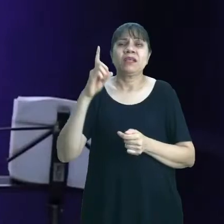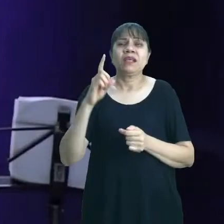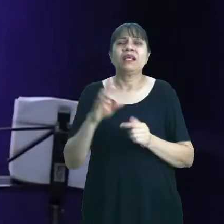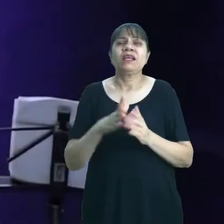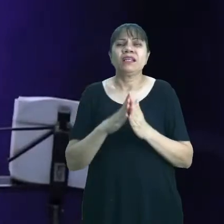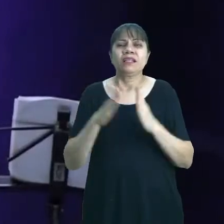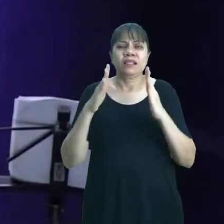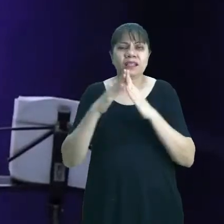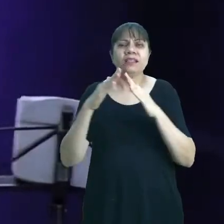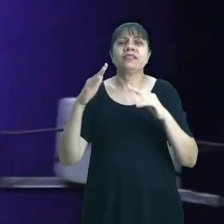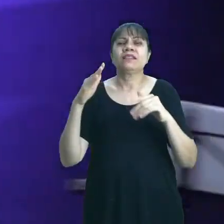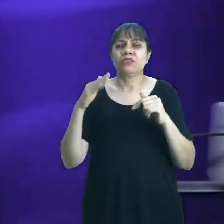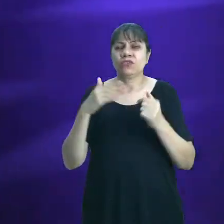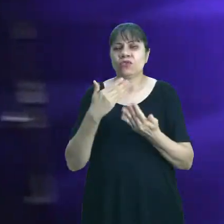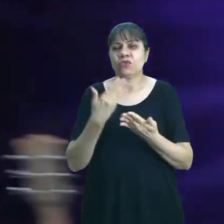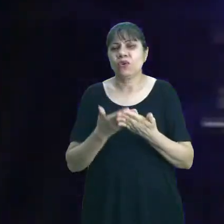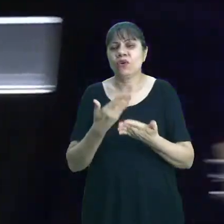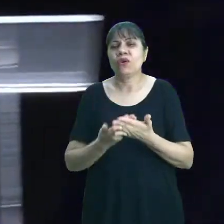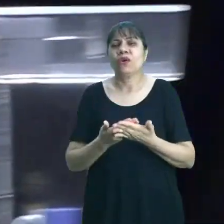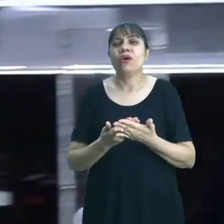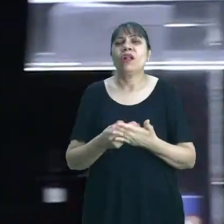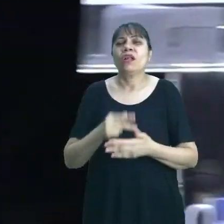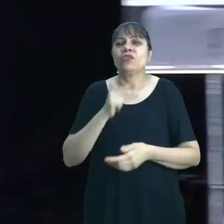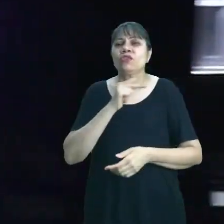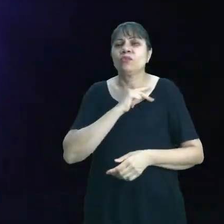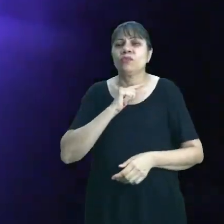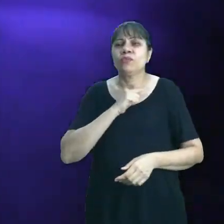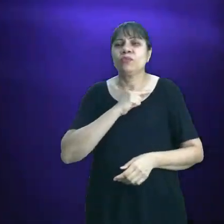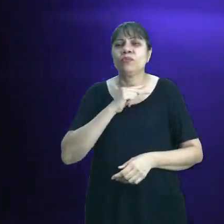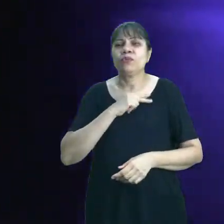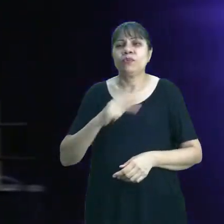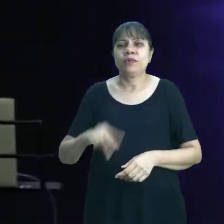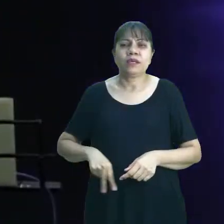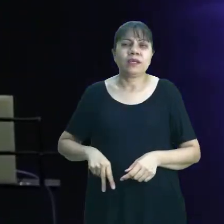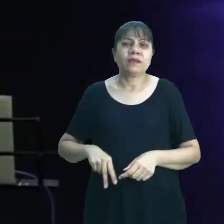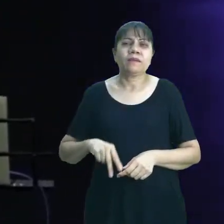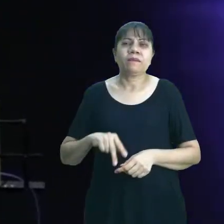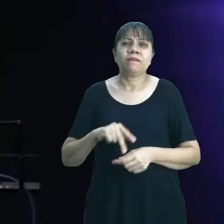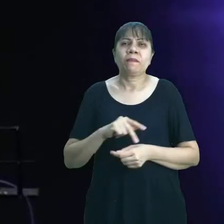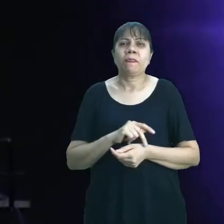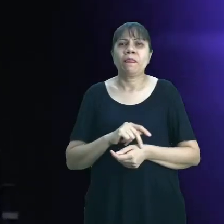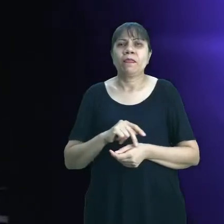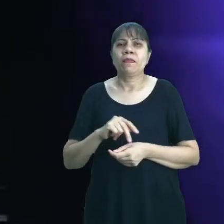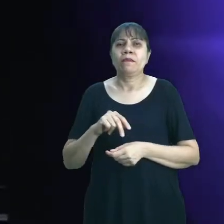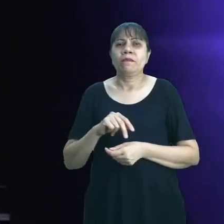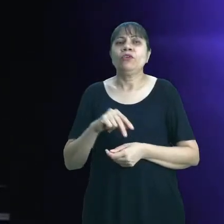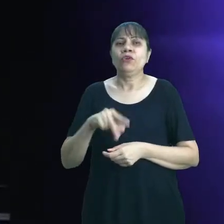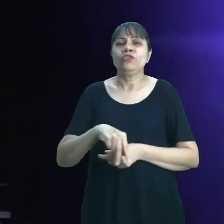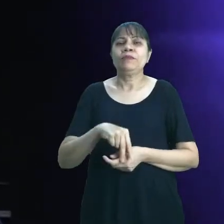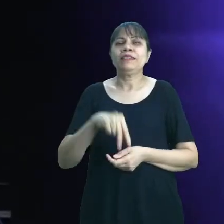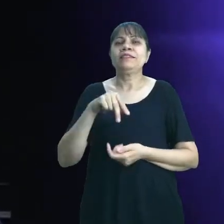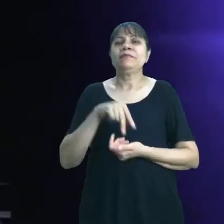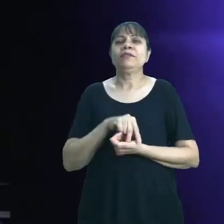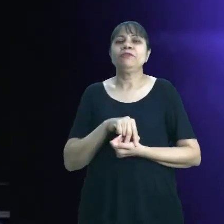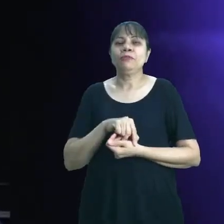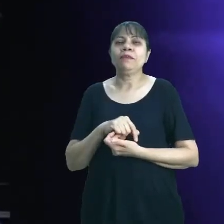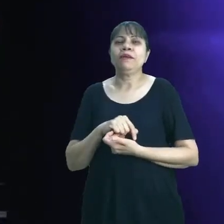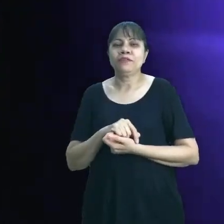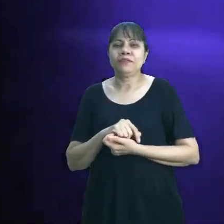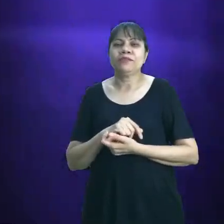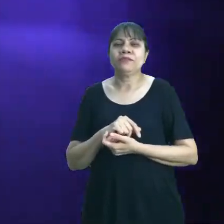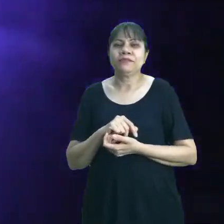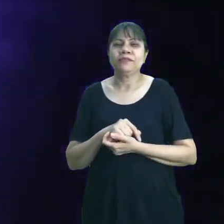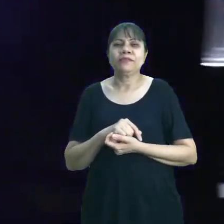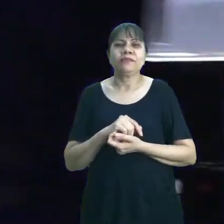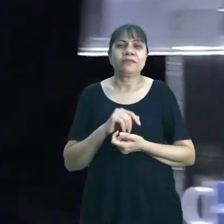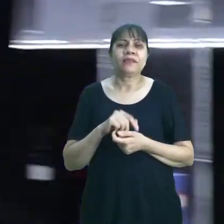fizeram. Podem, não tem problema, mas não vão nos privar de ter acesso à mesma. Mesmo que um